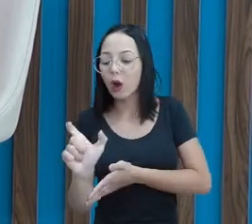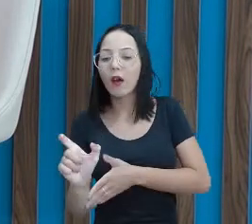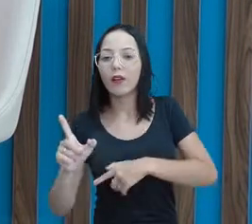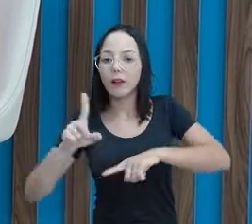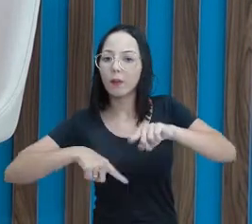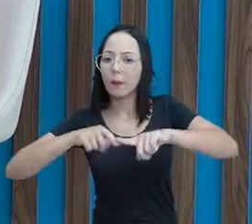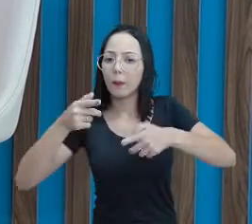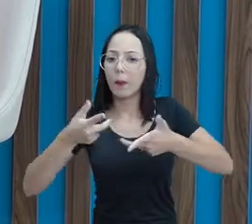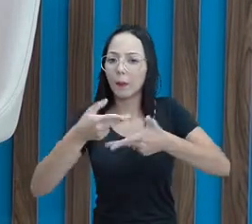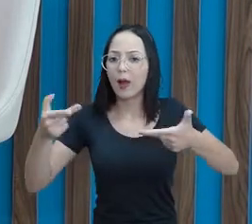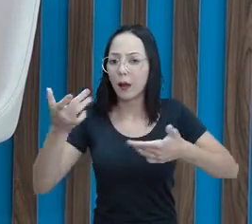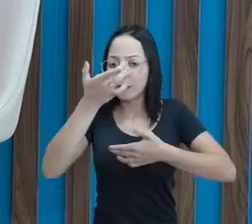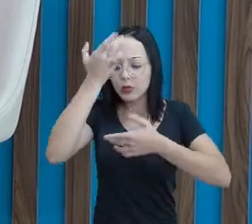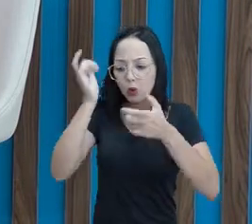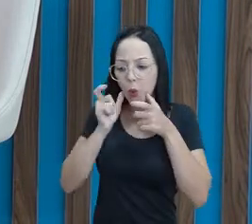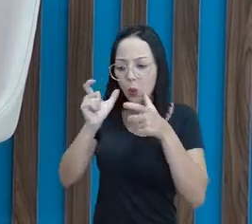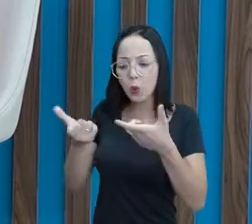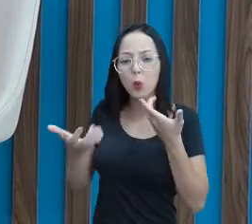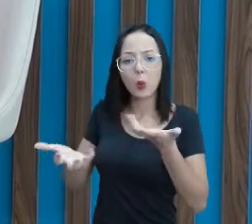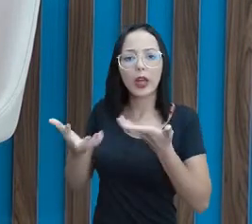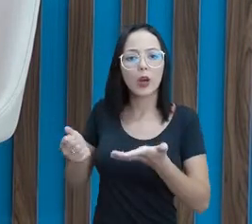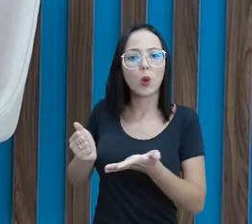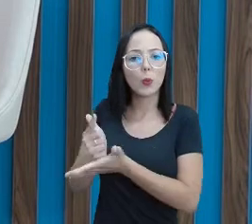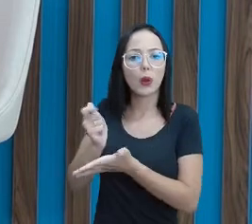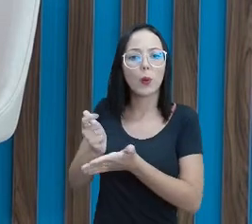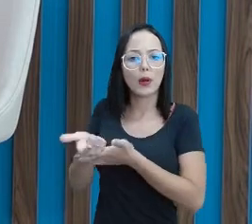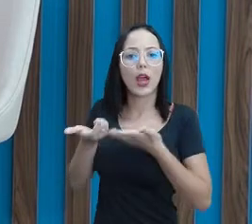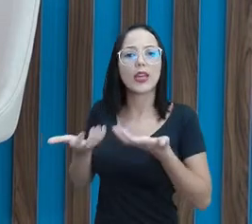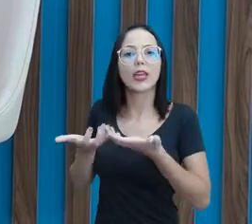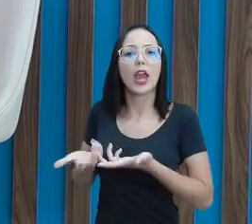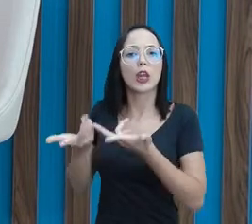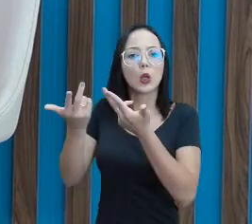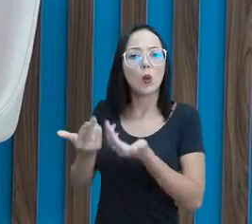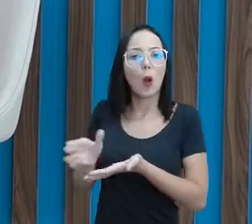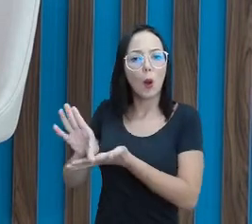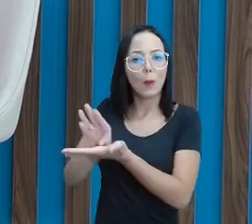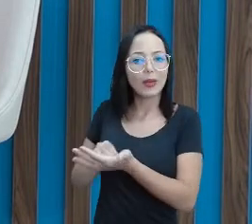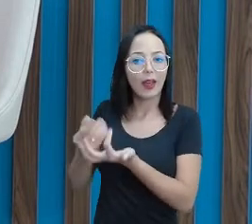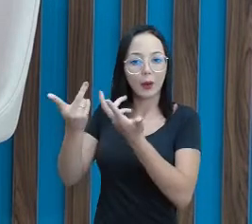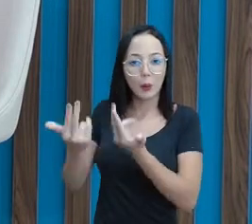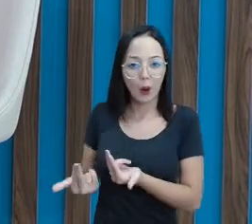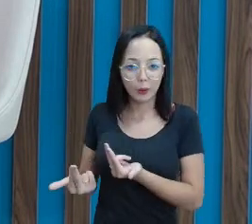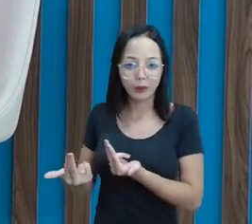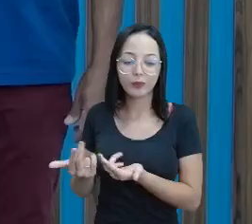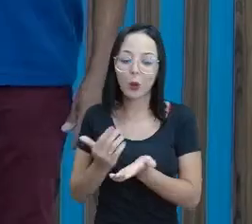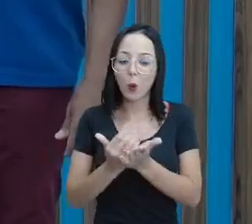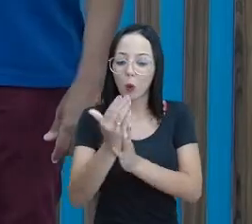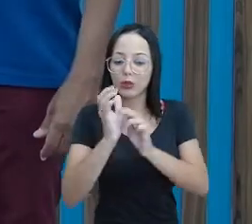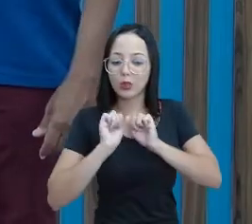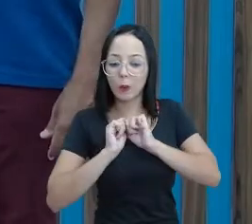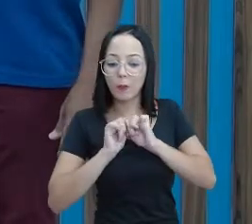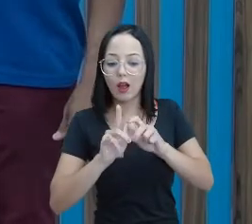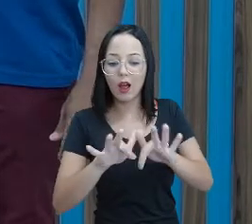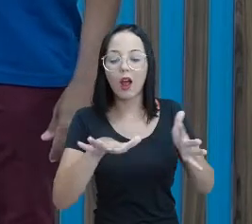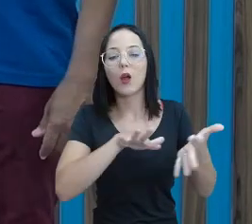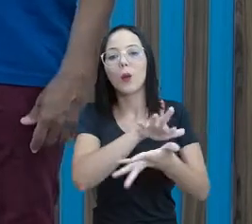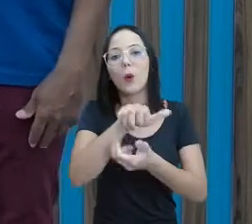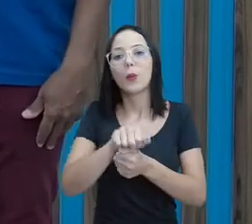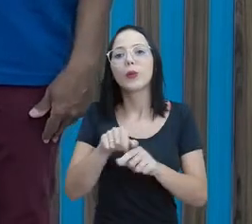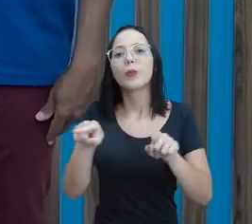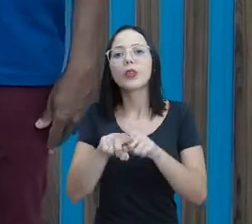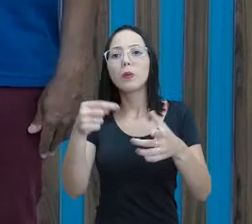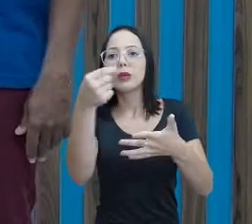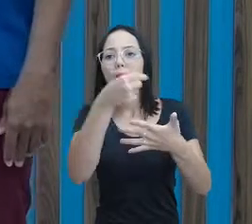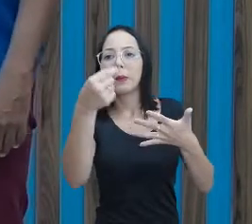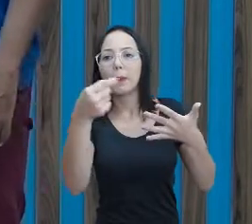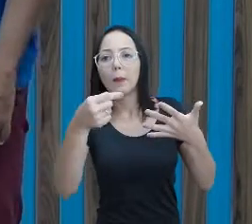maior valorização de mercado. Aí o pessoal, oxente, eu quero isso também. Quero meu produto mais valorizado. E a gente vai ver realmente as características da